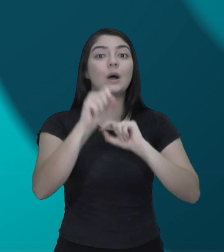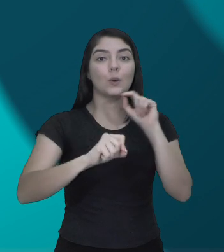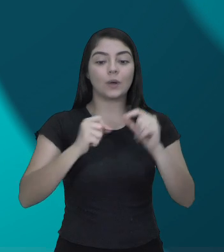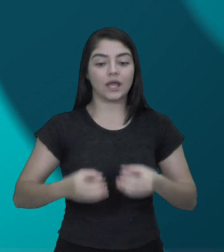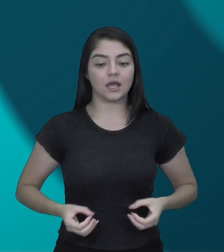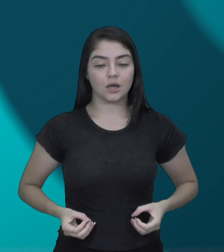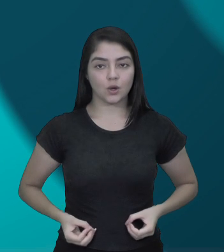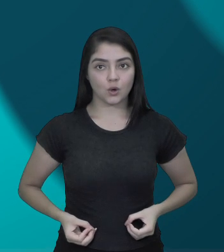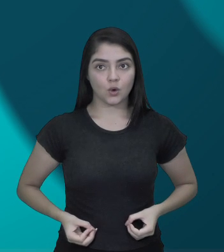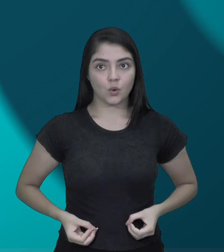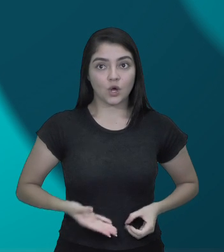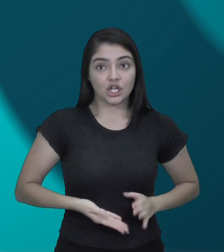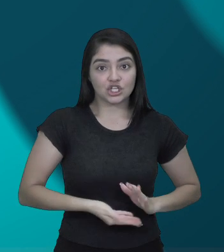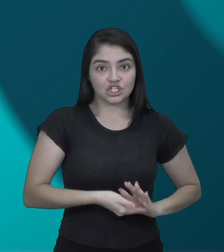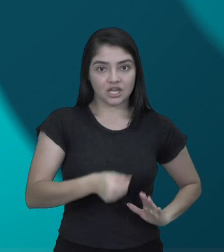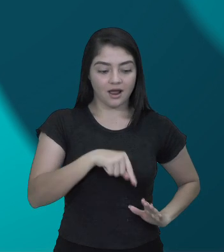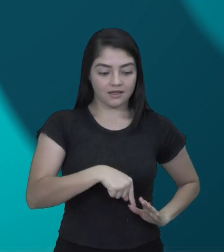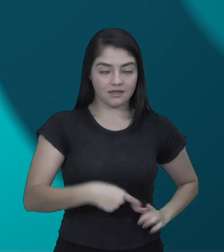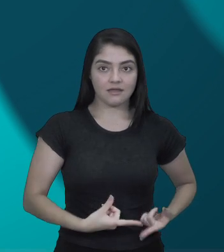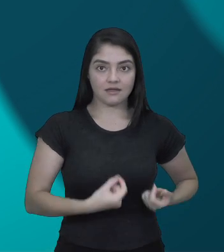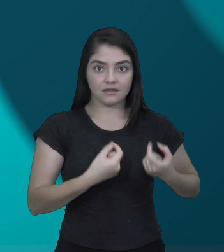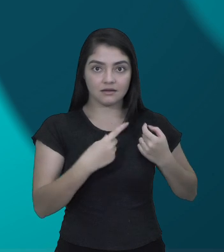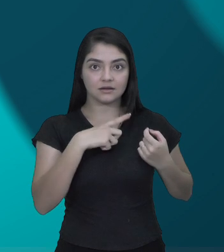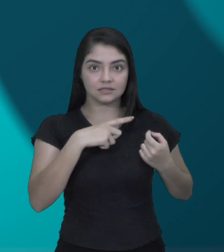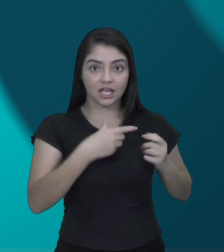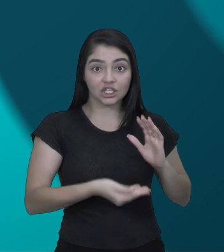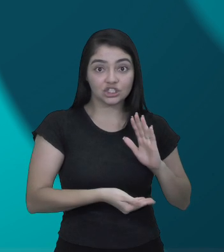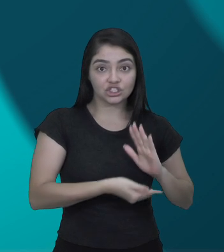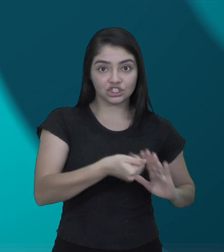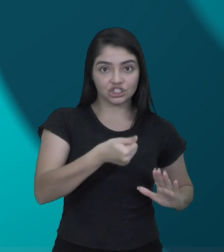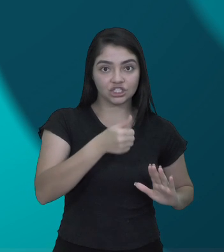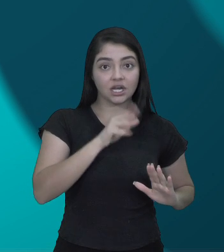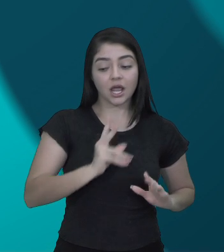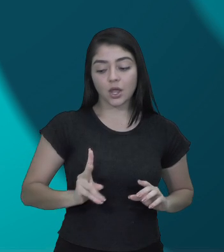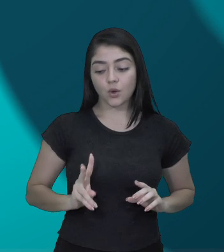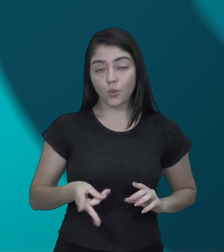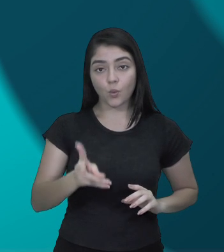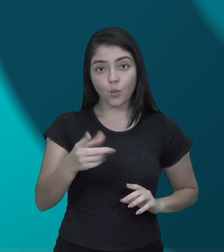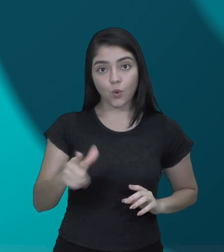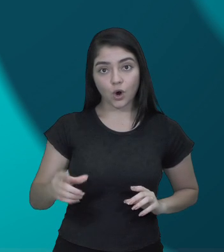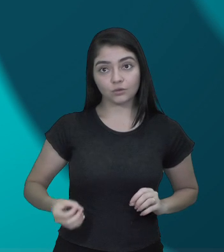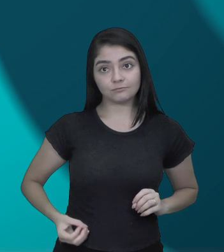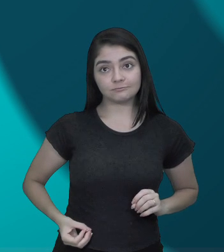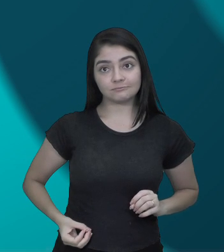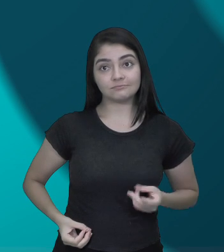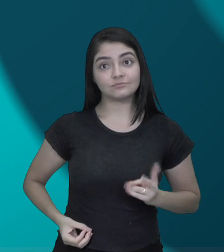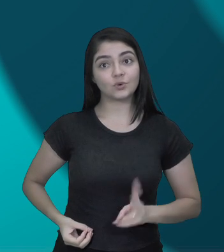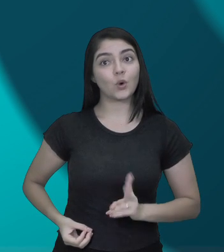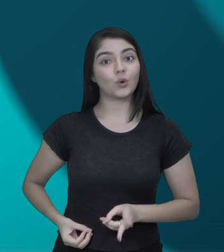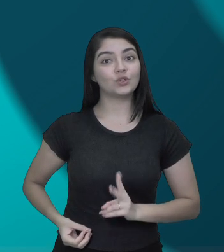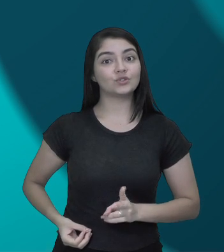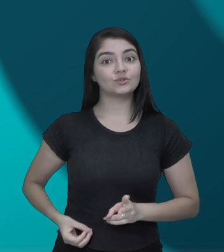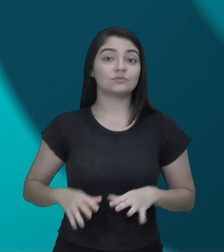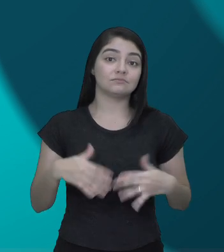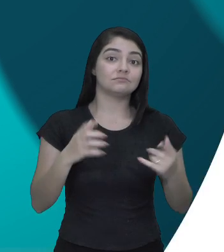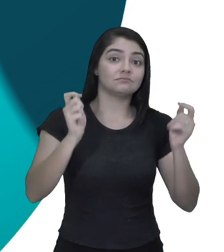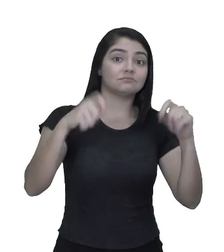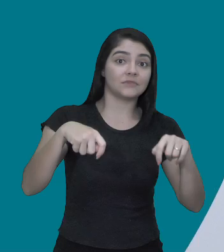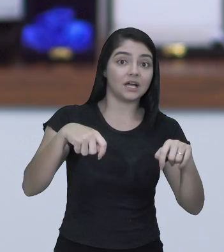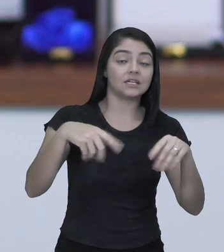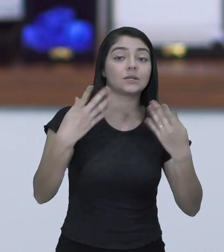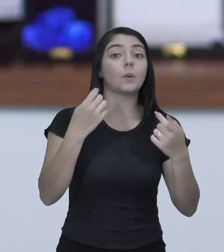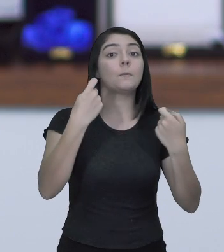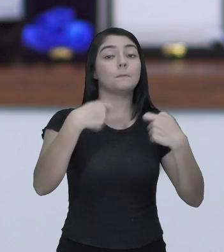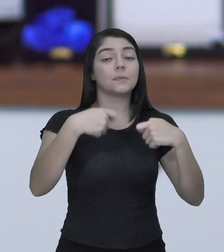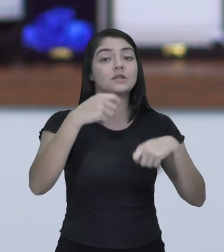situações especiais, fazer uma cirurgia mais conservadora, ou seja, a retirada do ovário e trompa unilateral,